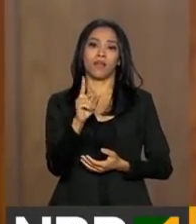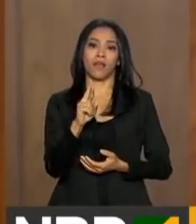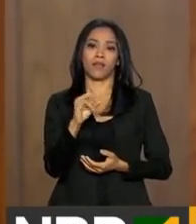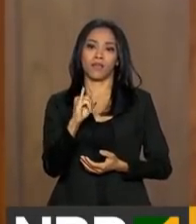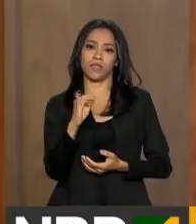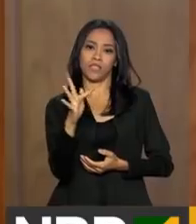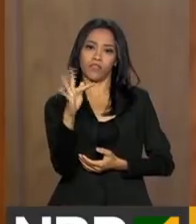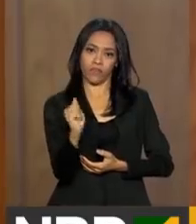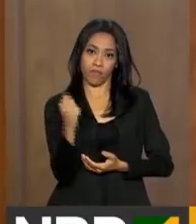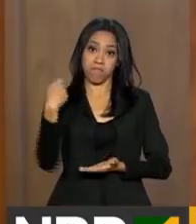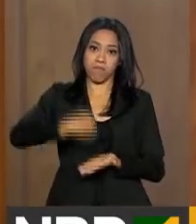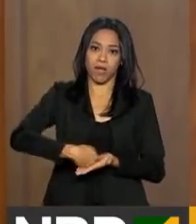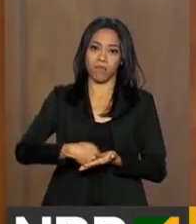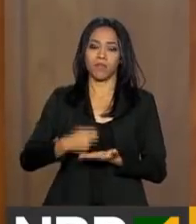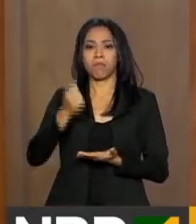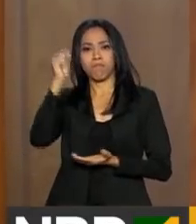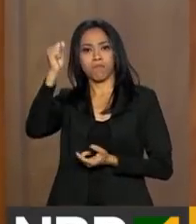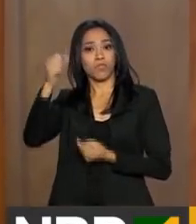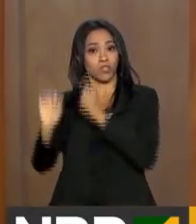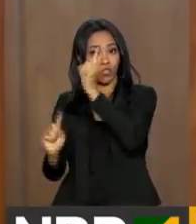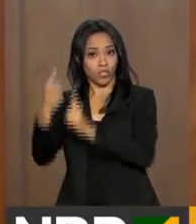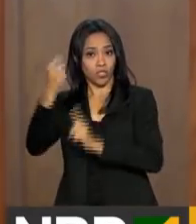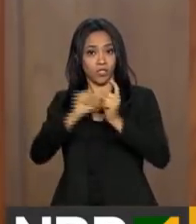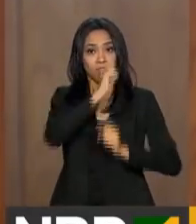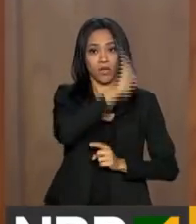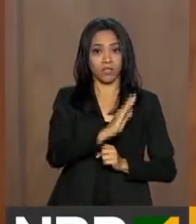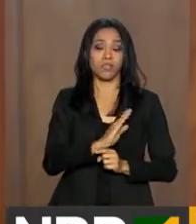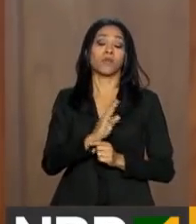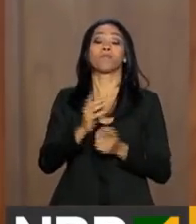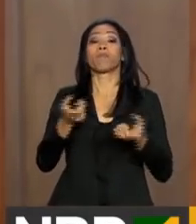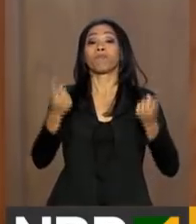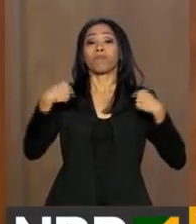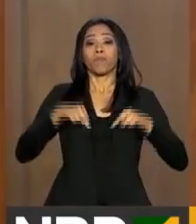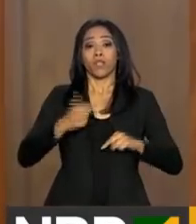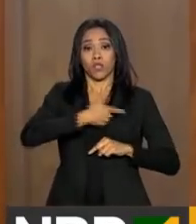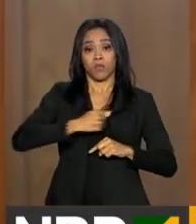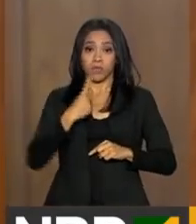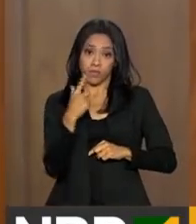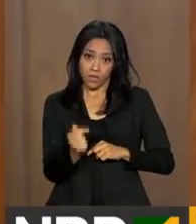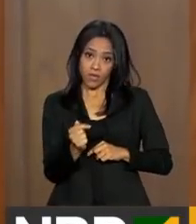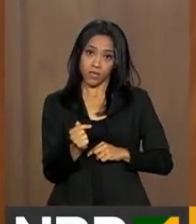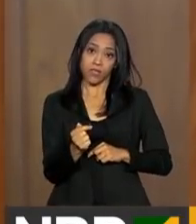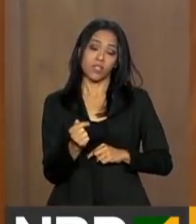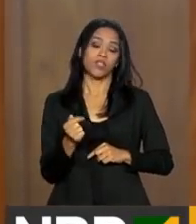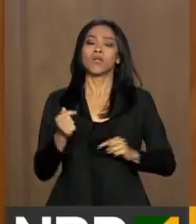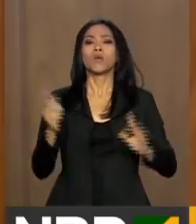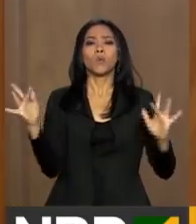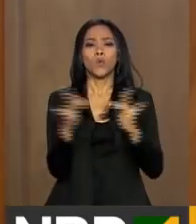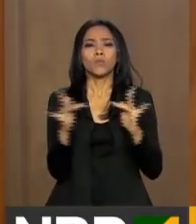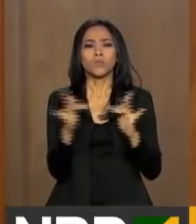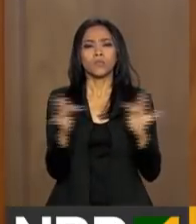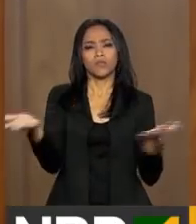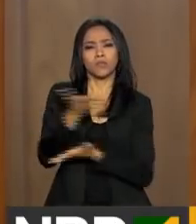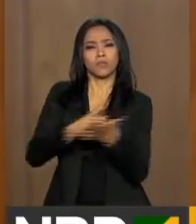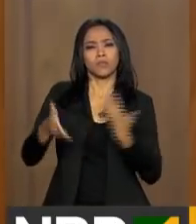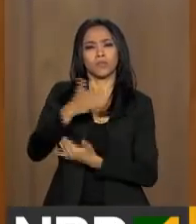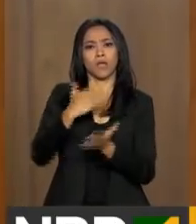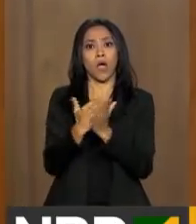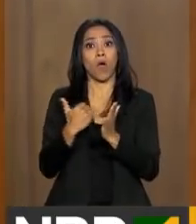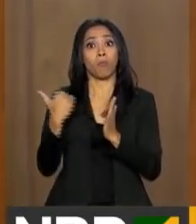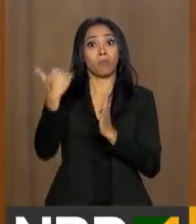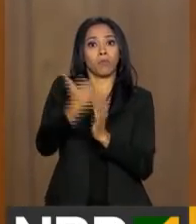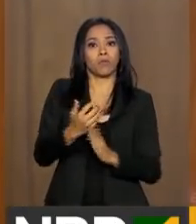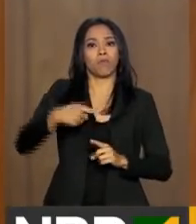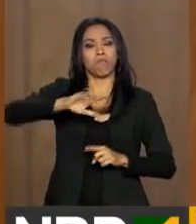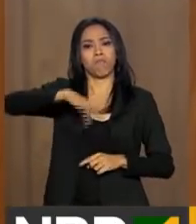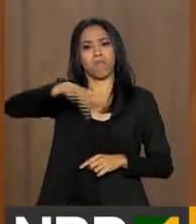Os números até são eloquentes. Em 2017, o intercâmbio aumentou mais de